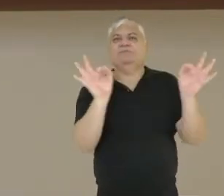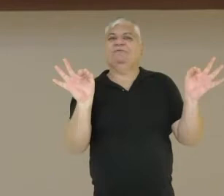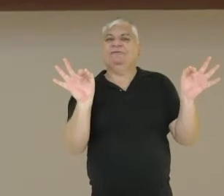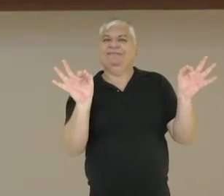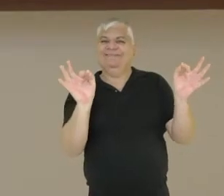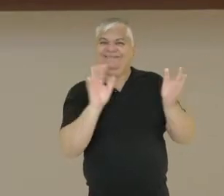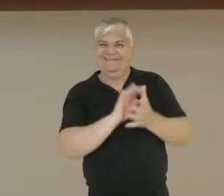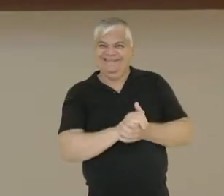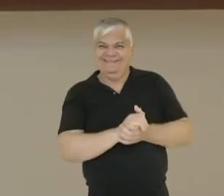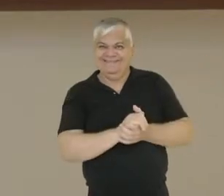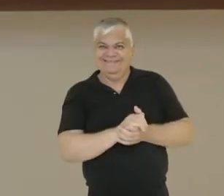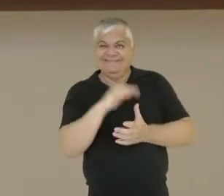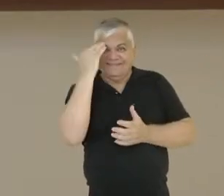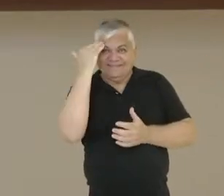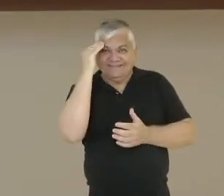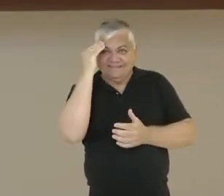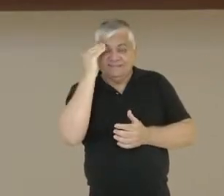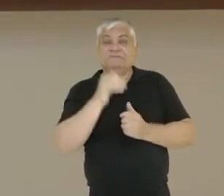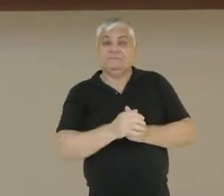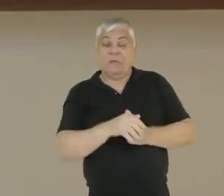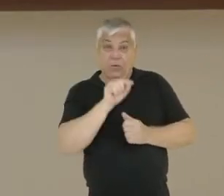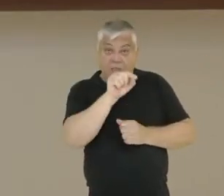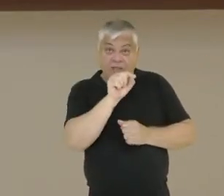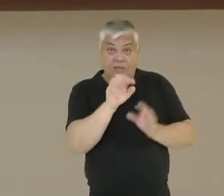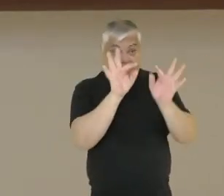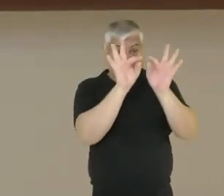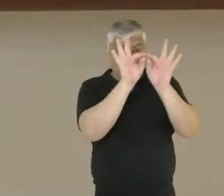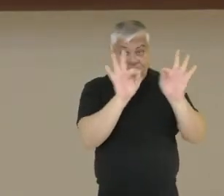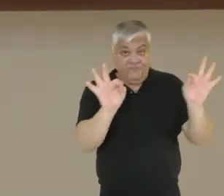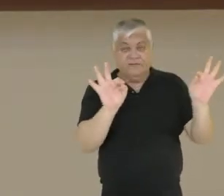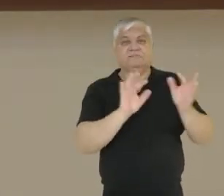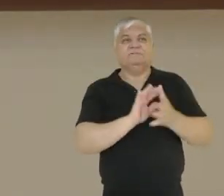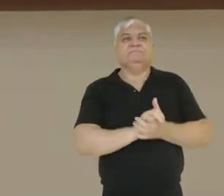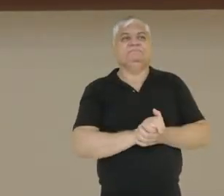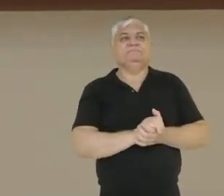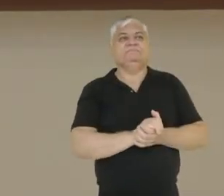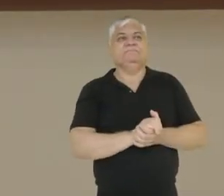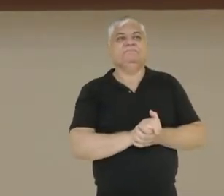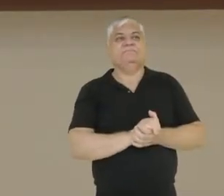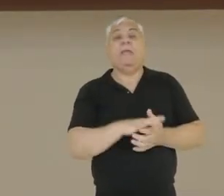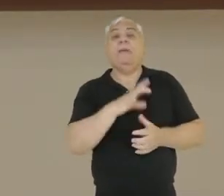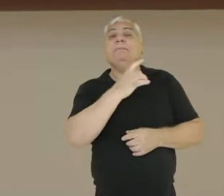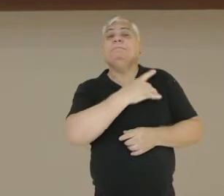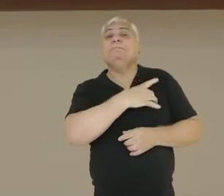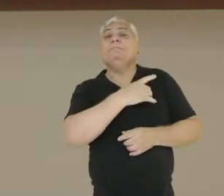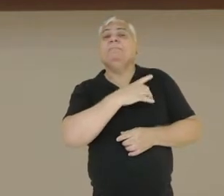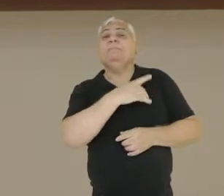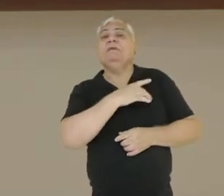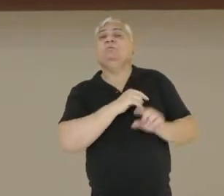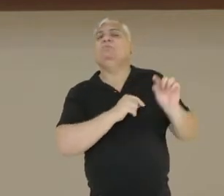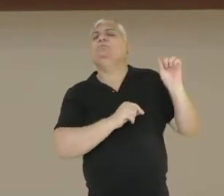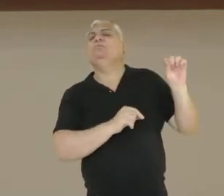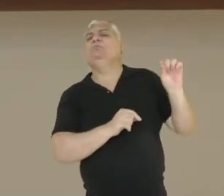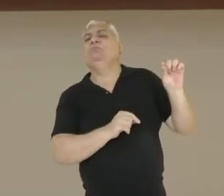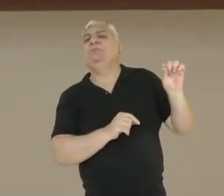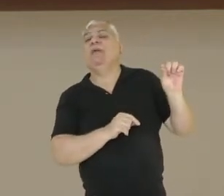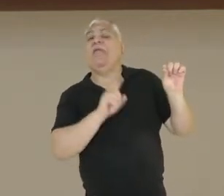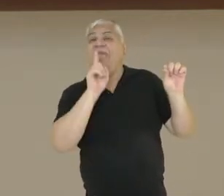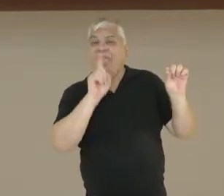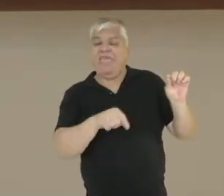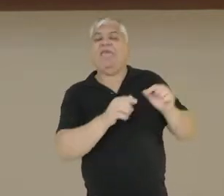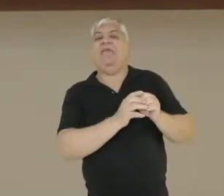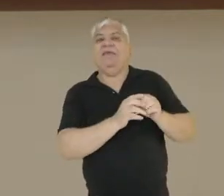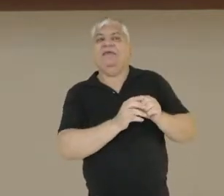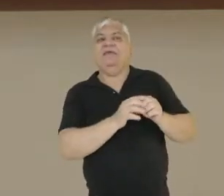subordinada substantiva. Nesse caso, completiva nominal. Eu tenho medo disso. Oração